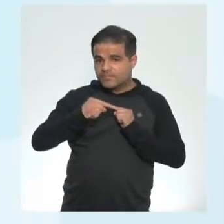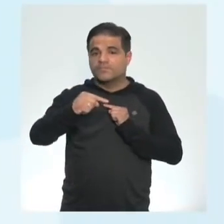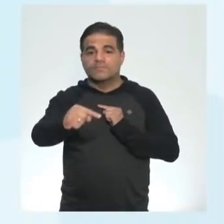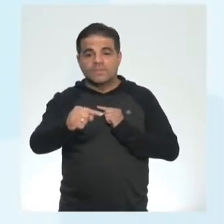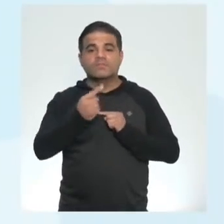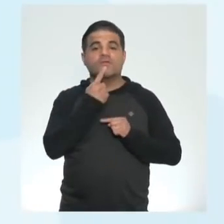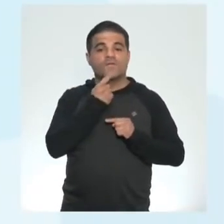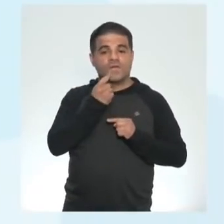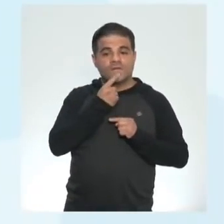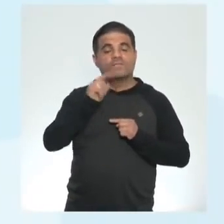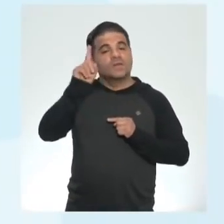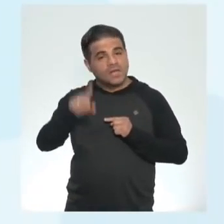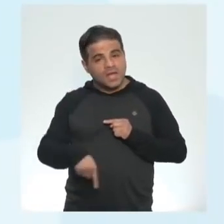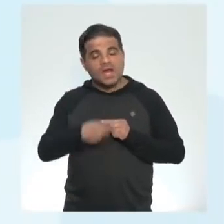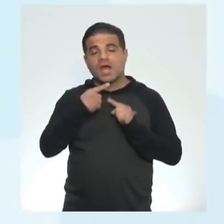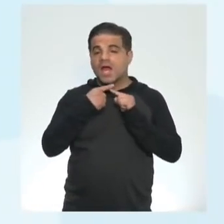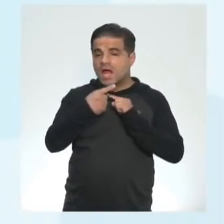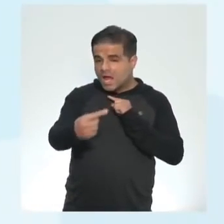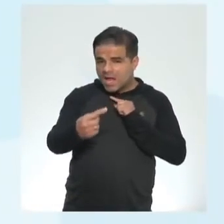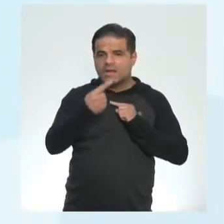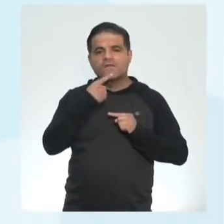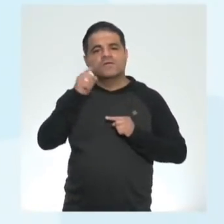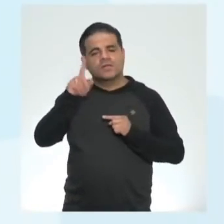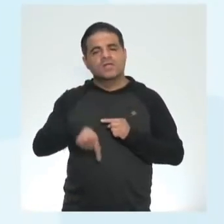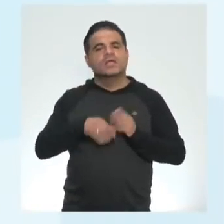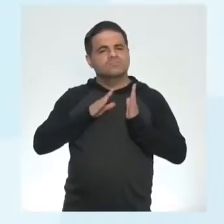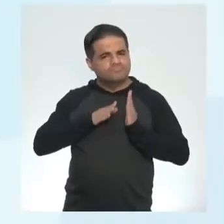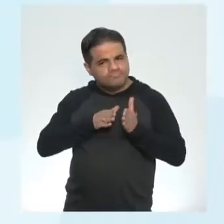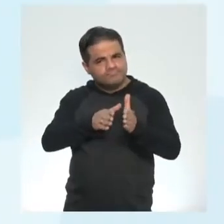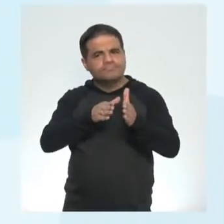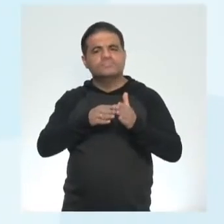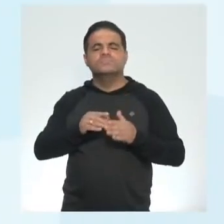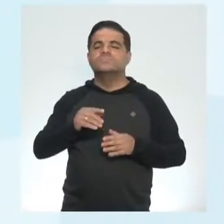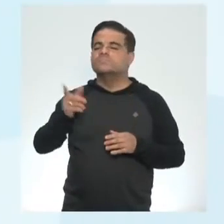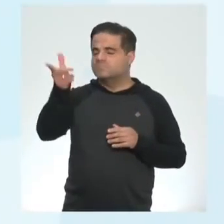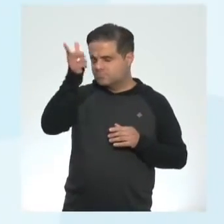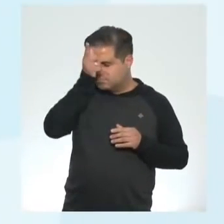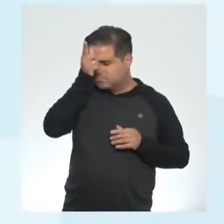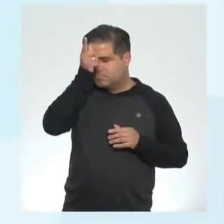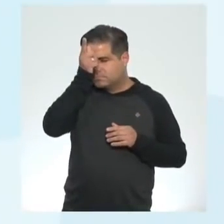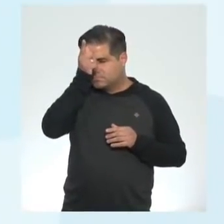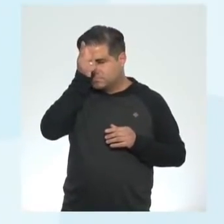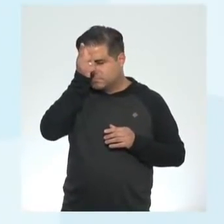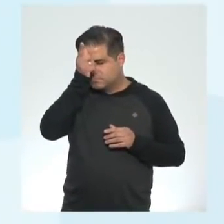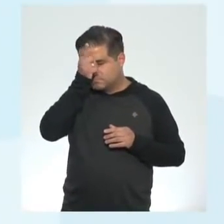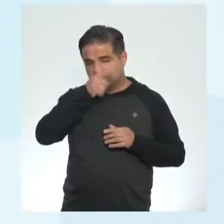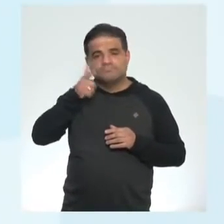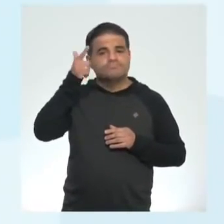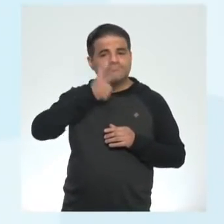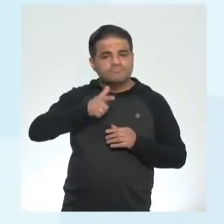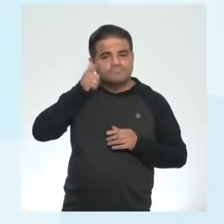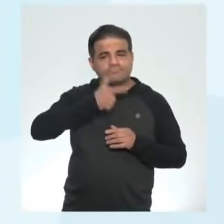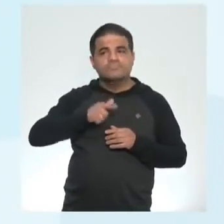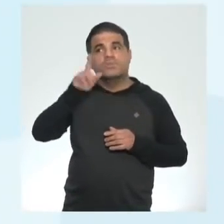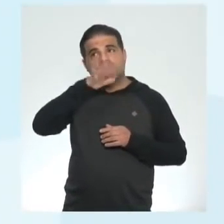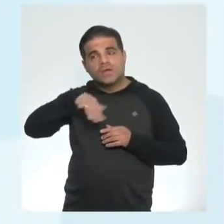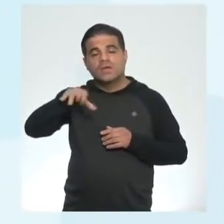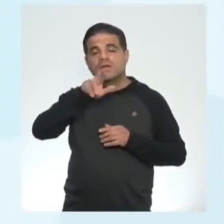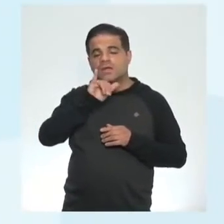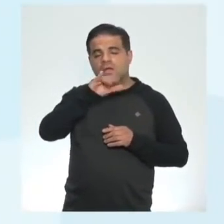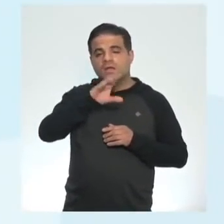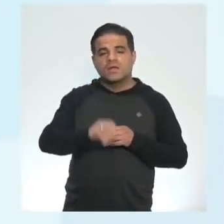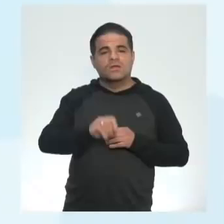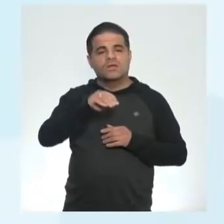linha vermelha é a linha de trincheira dos alemães. Aqui está o